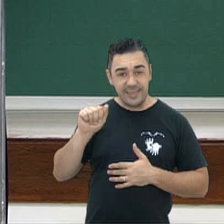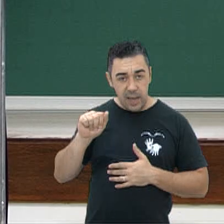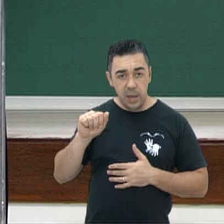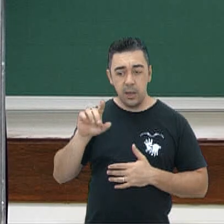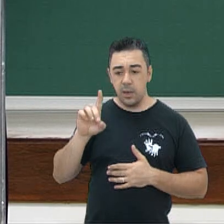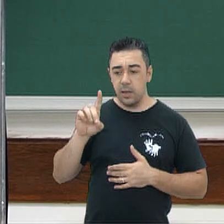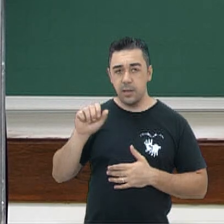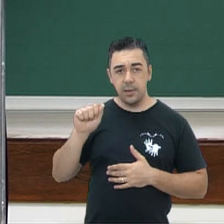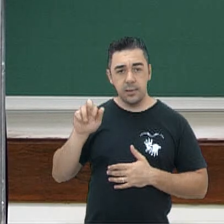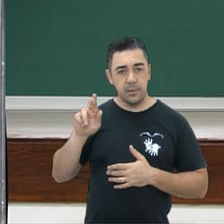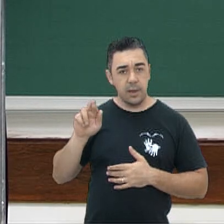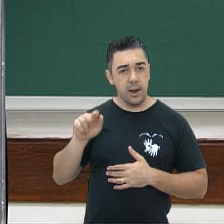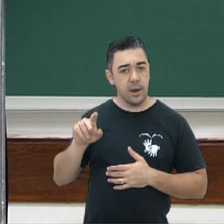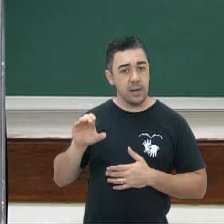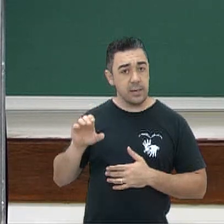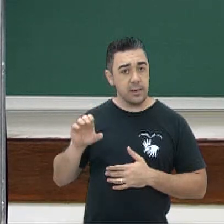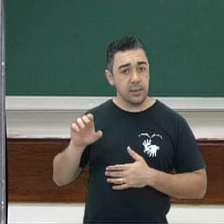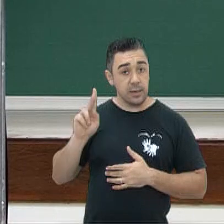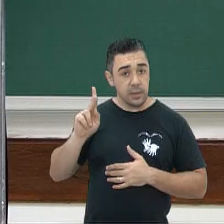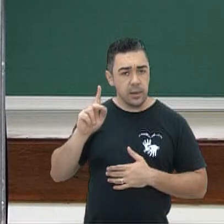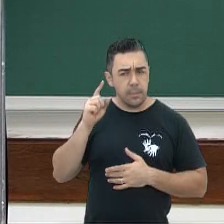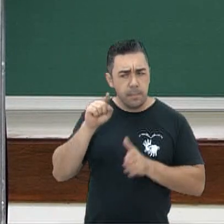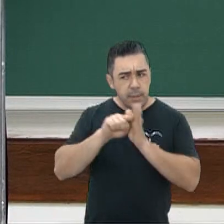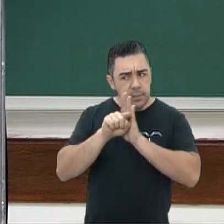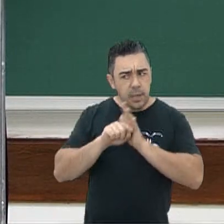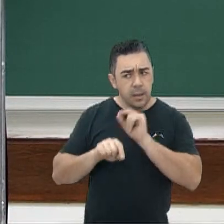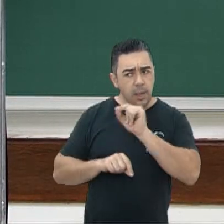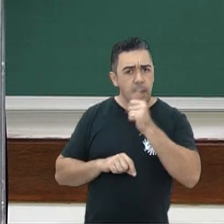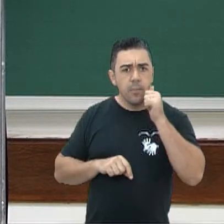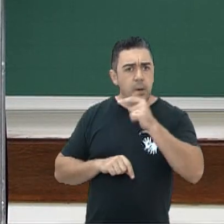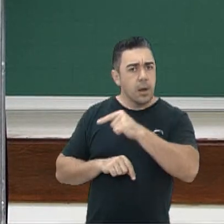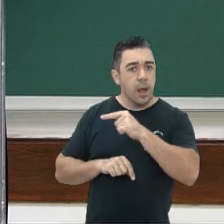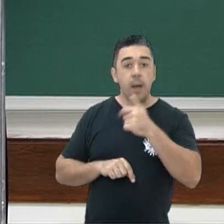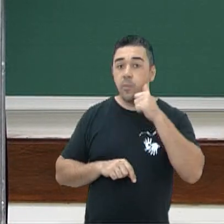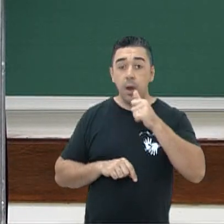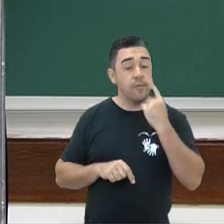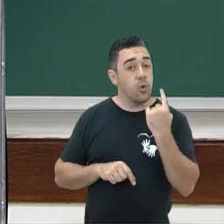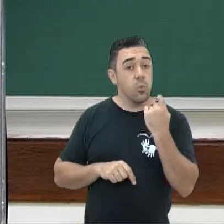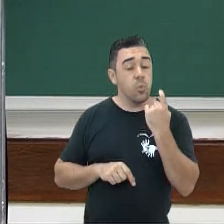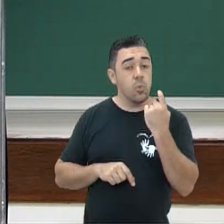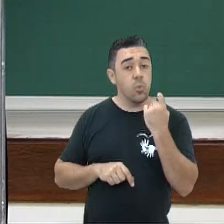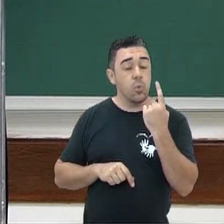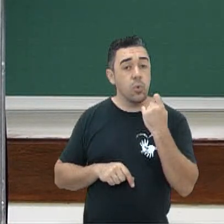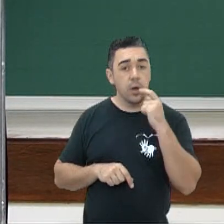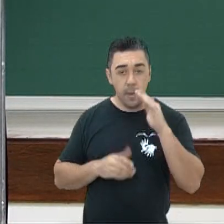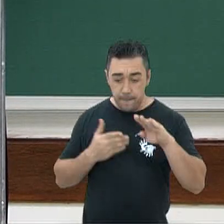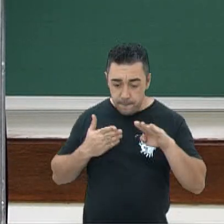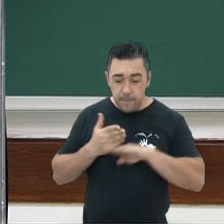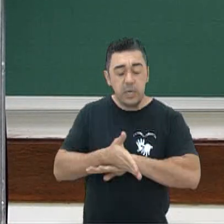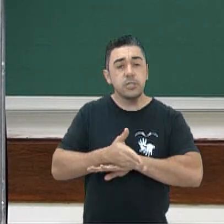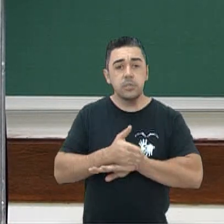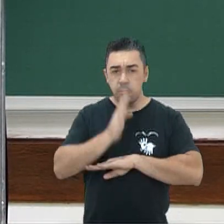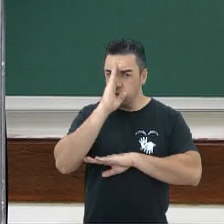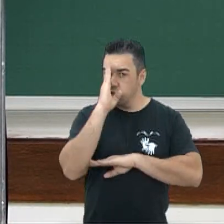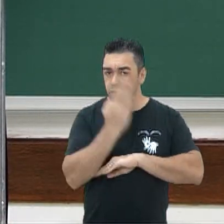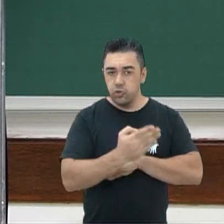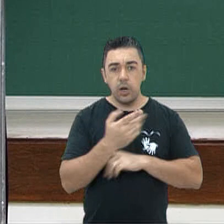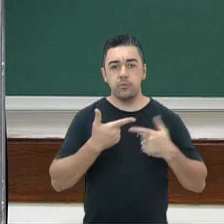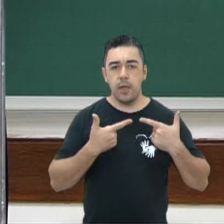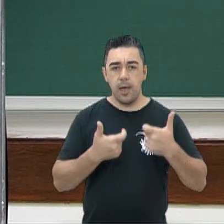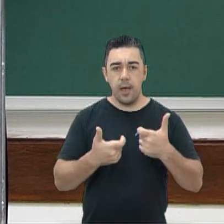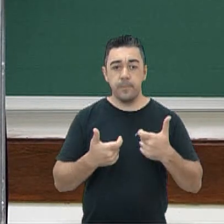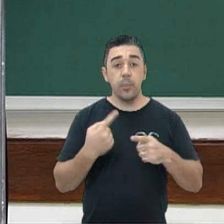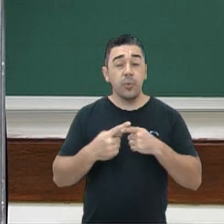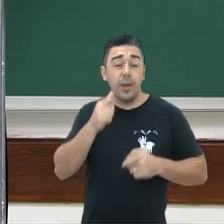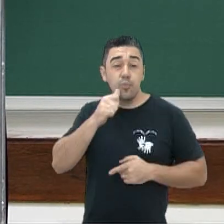atrás, dêem uma pesquisada para saber quem foi ela, o que ela fez, que ela foi uma das únicas mulheres, né, a participar diretamente do conflito, porque a gente tinha